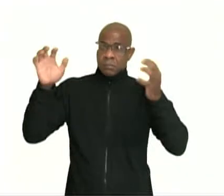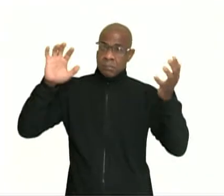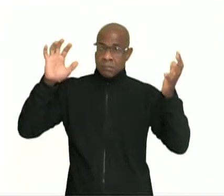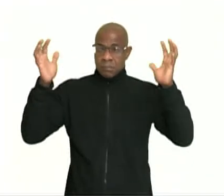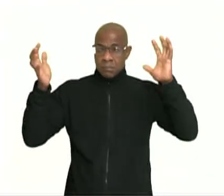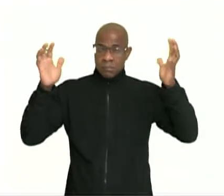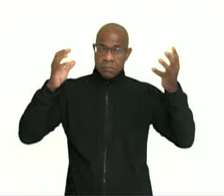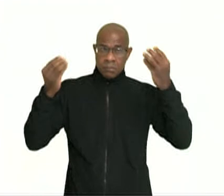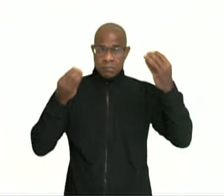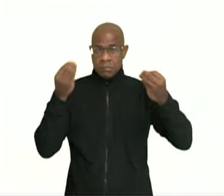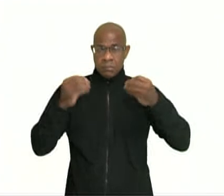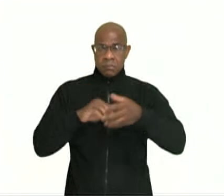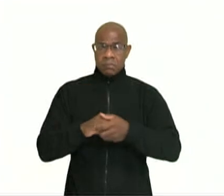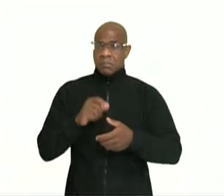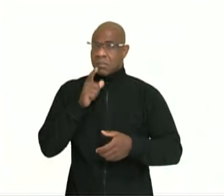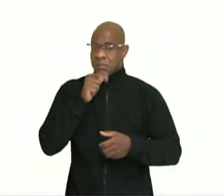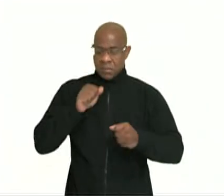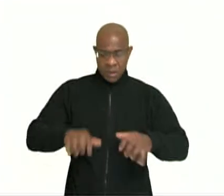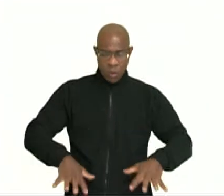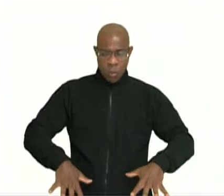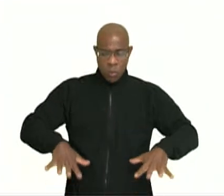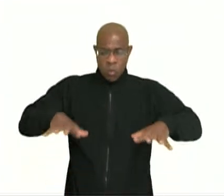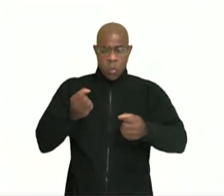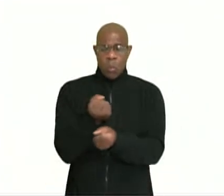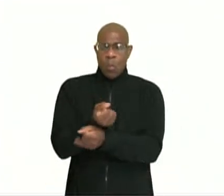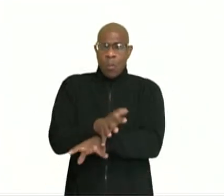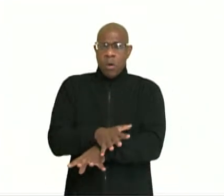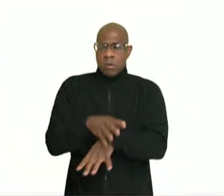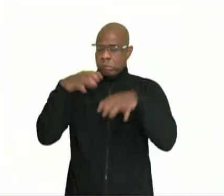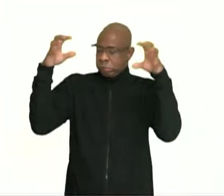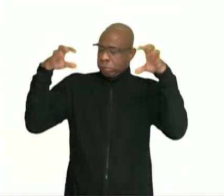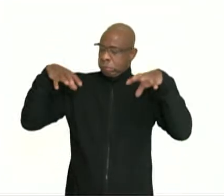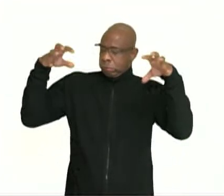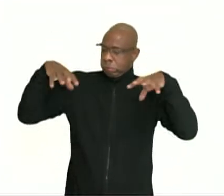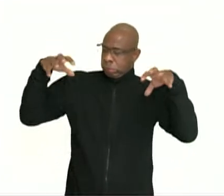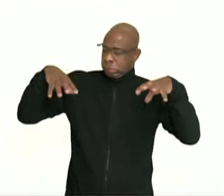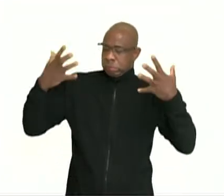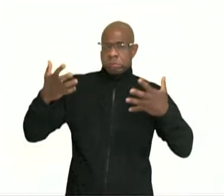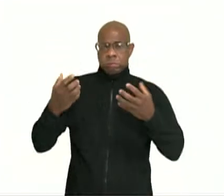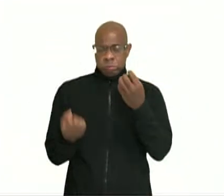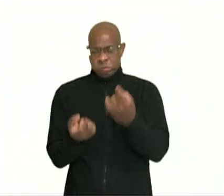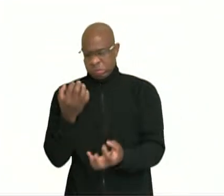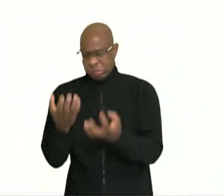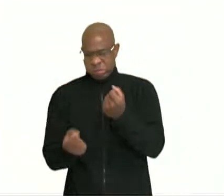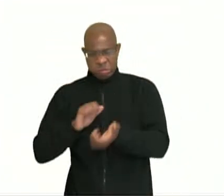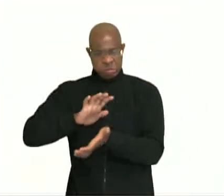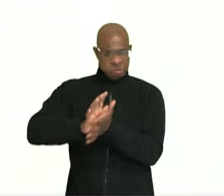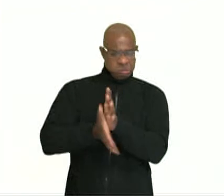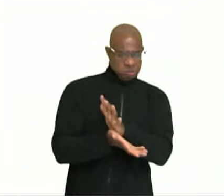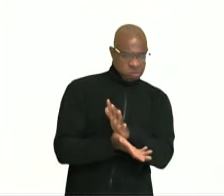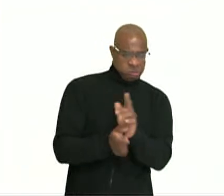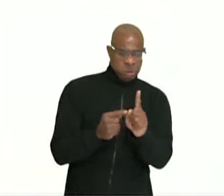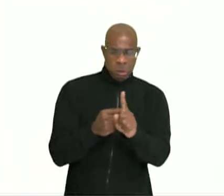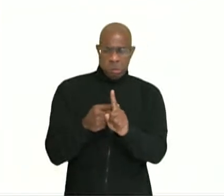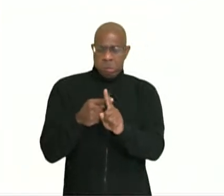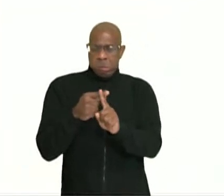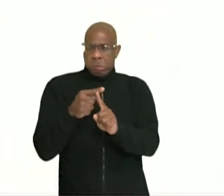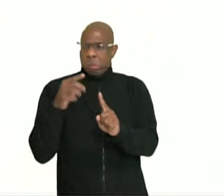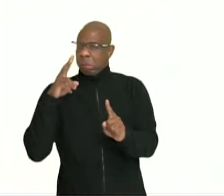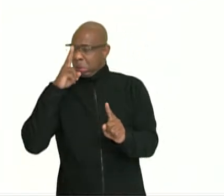ó. Enchentes e secas, chuvas torrenciais, incêndios destruidores, temperaturas